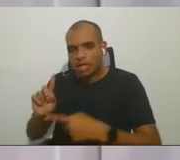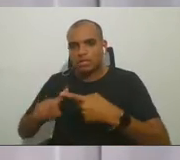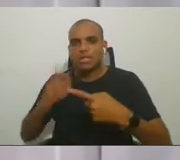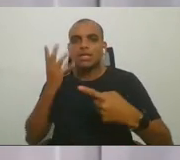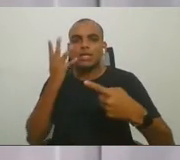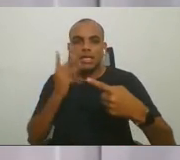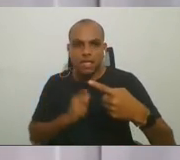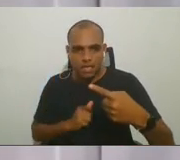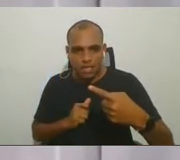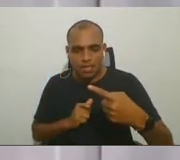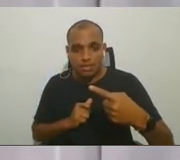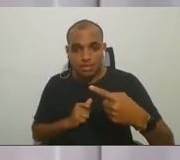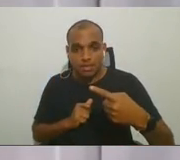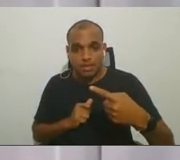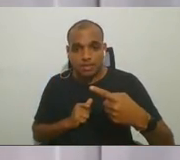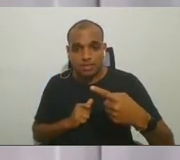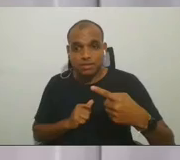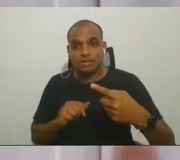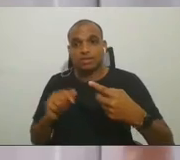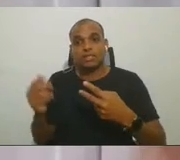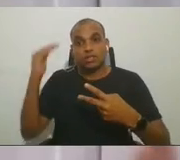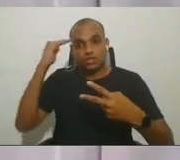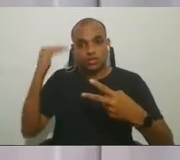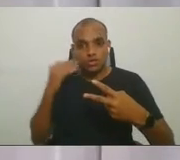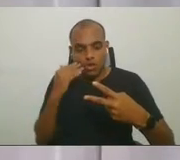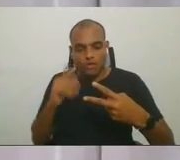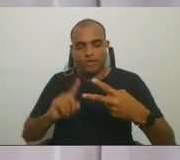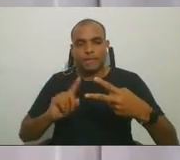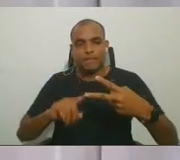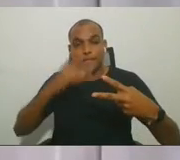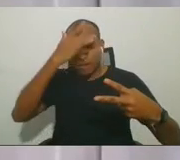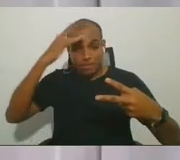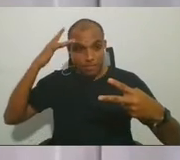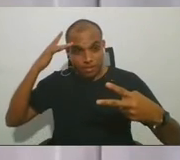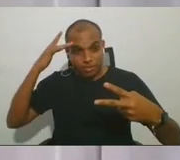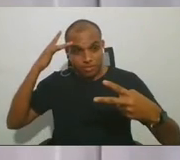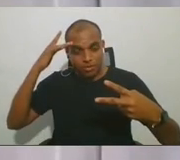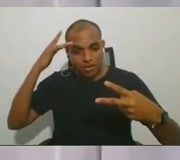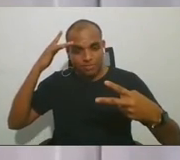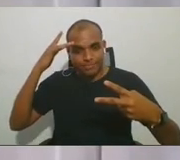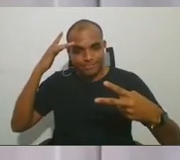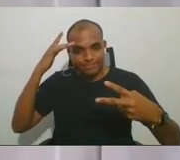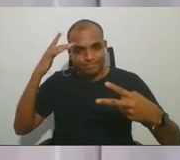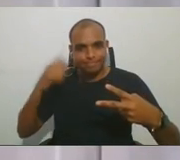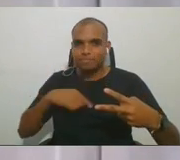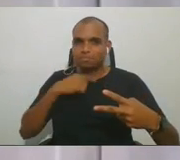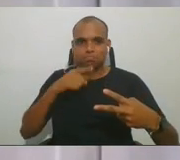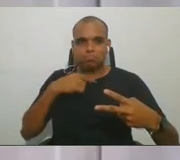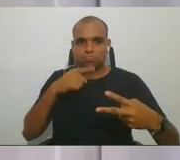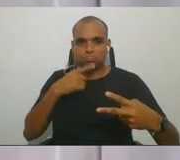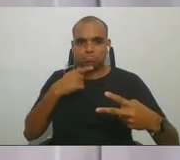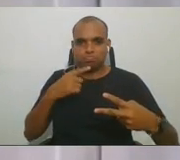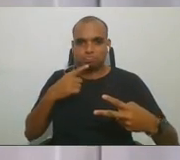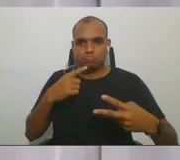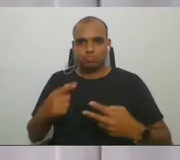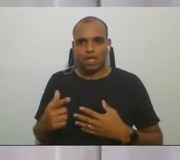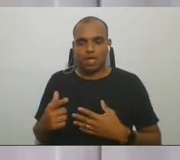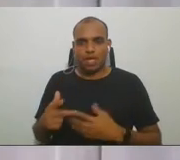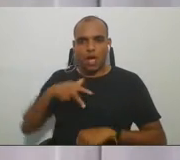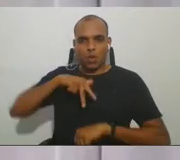adolescência, pessoas com discapacidade e pessoas maiores. E ter um fundamental de